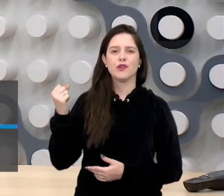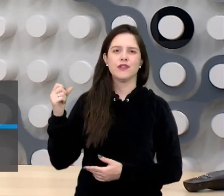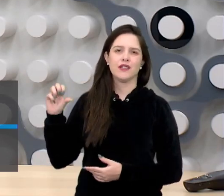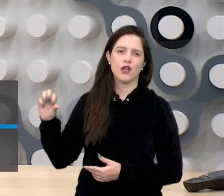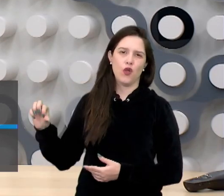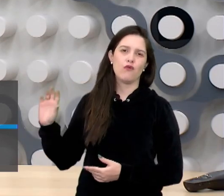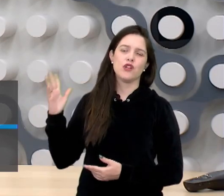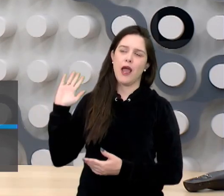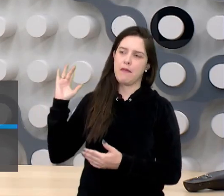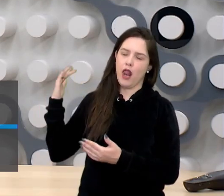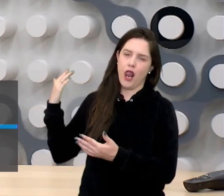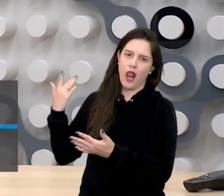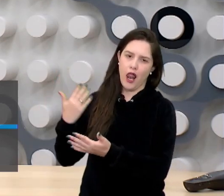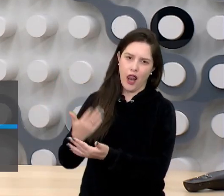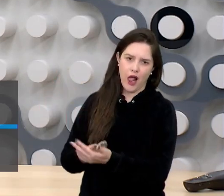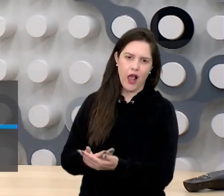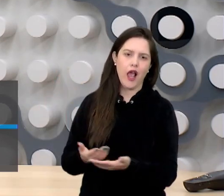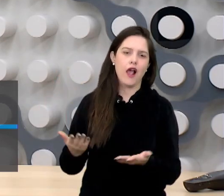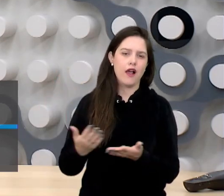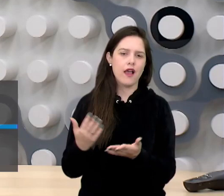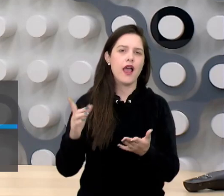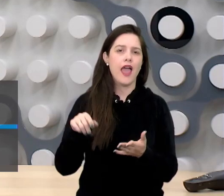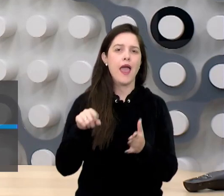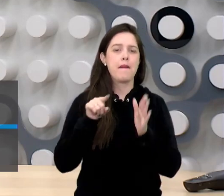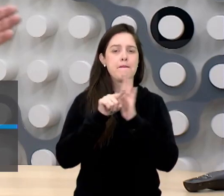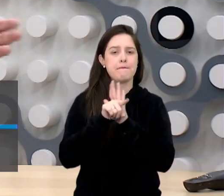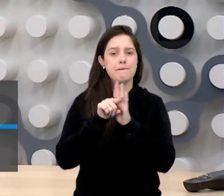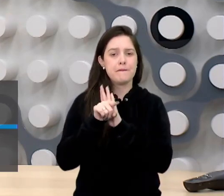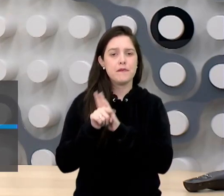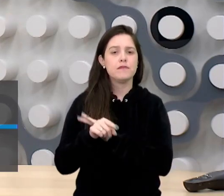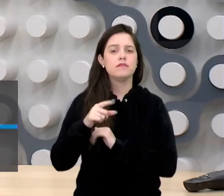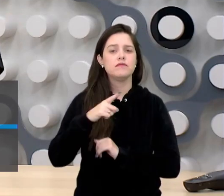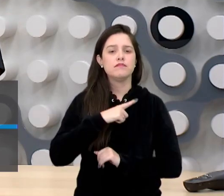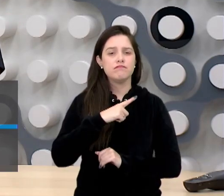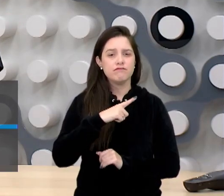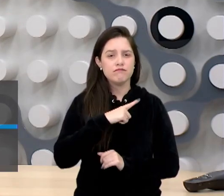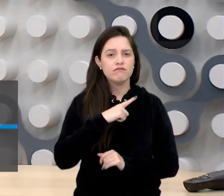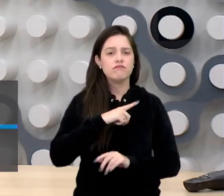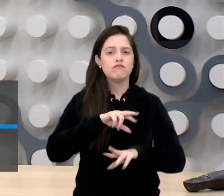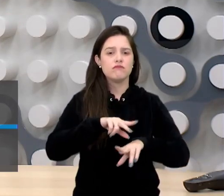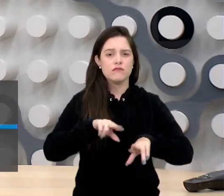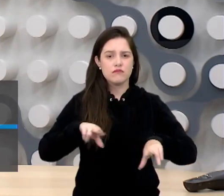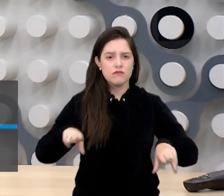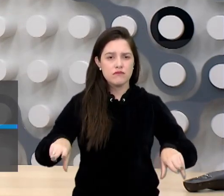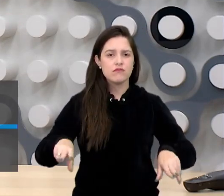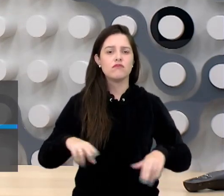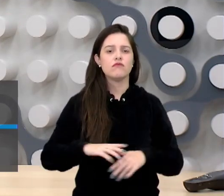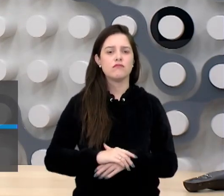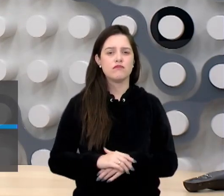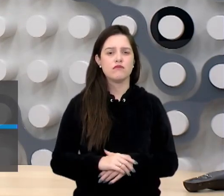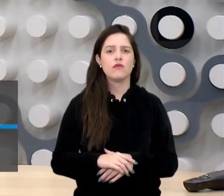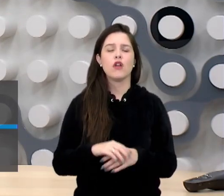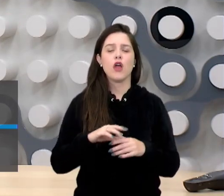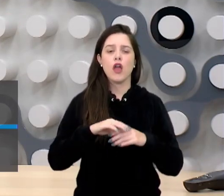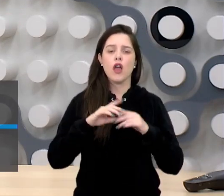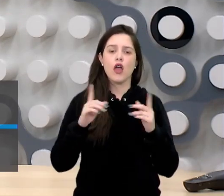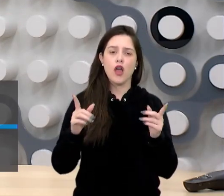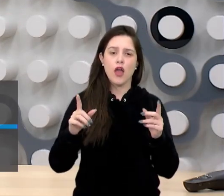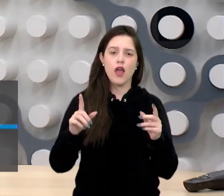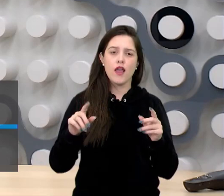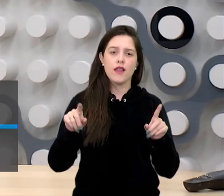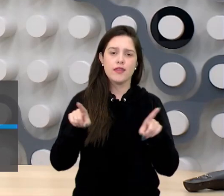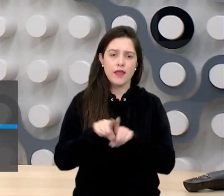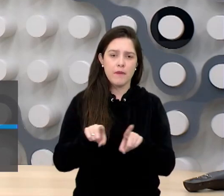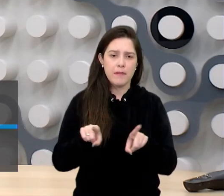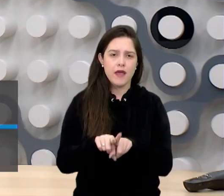que seja feita esse tipo de pesquisa, né, porque o censo é feito de 10 em 10 anos. Então, nós temos aí o PNAD, que agora é o PNAD-C,